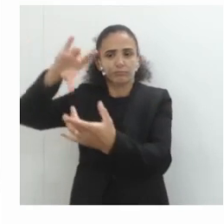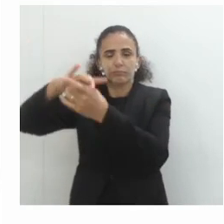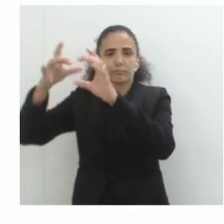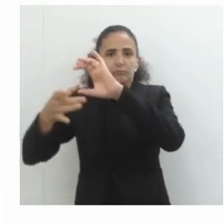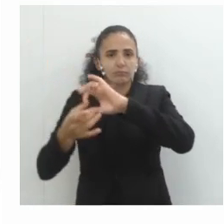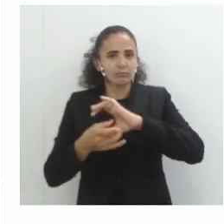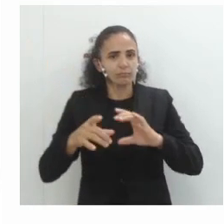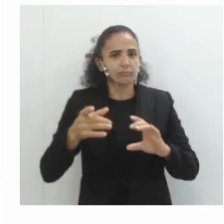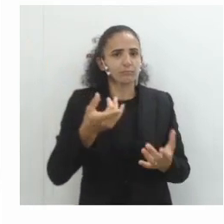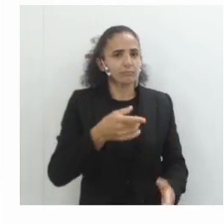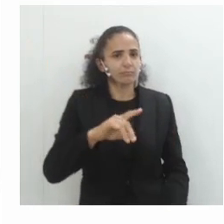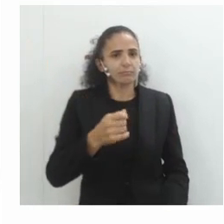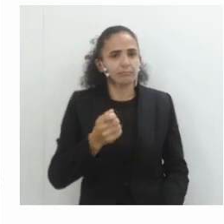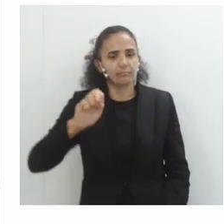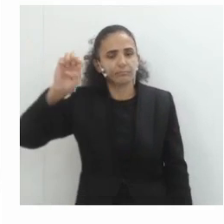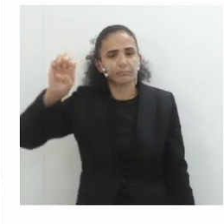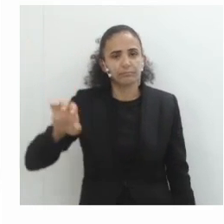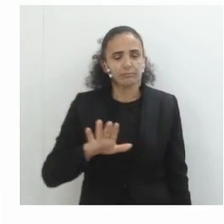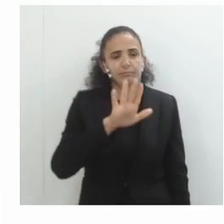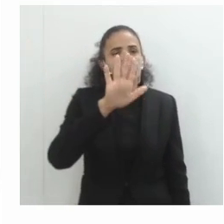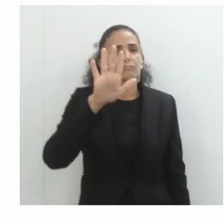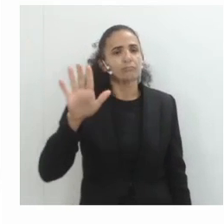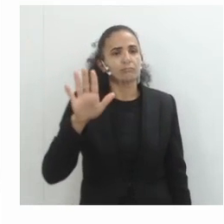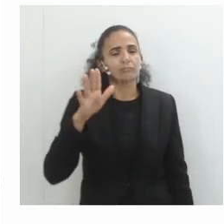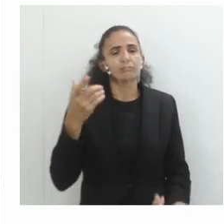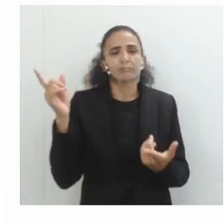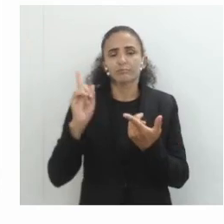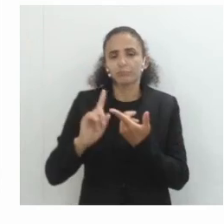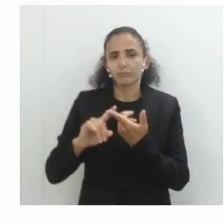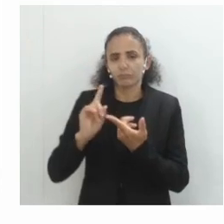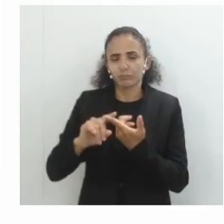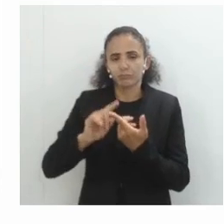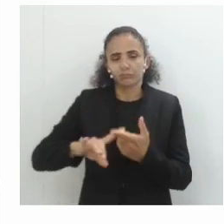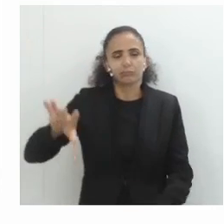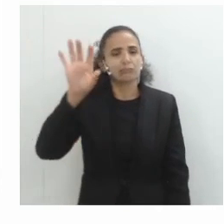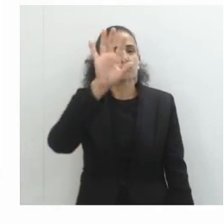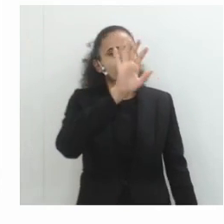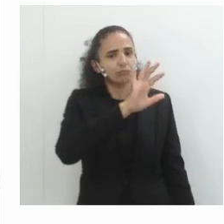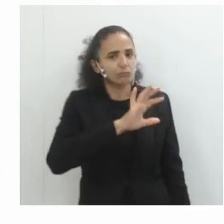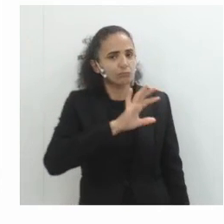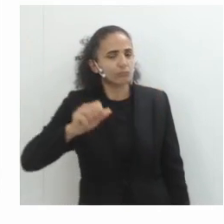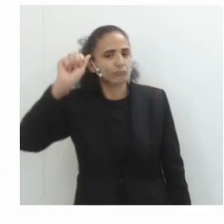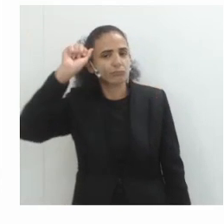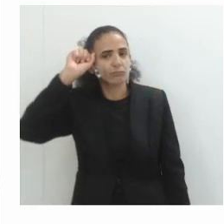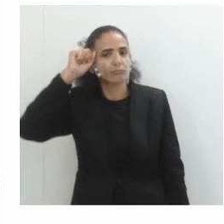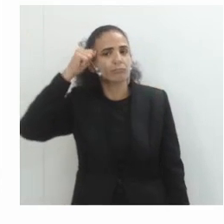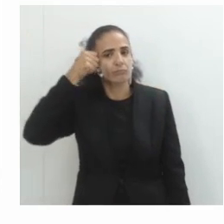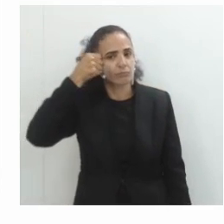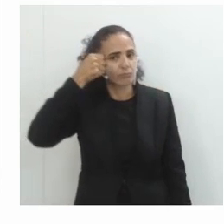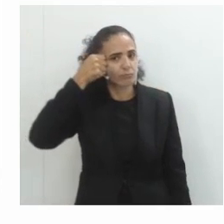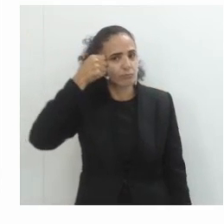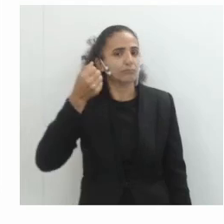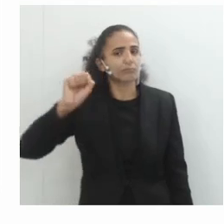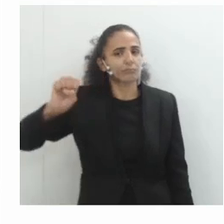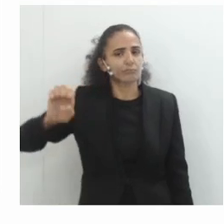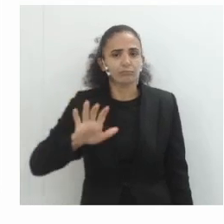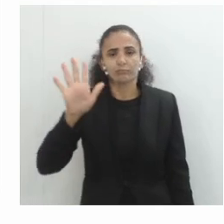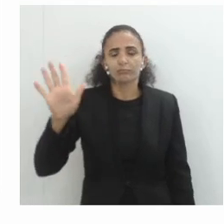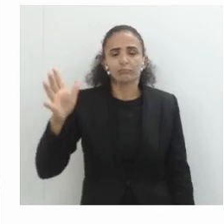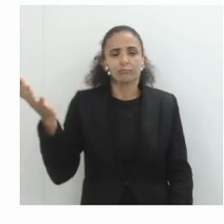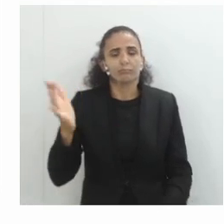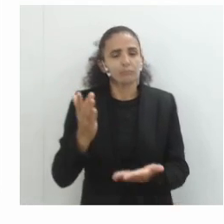no México e na Colômbia, tá? Existe também uma parte maior na África, principalmente umas